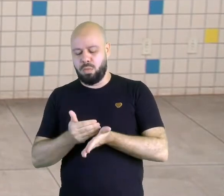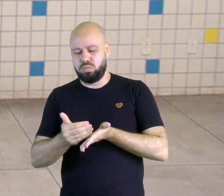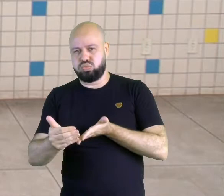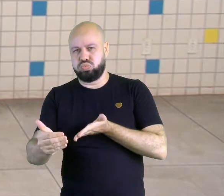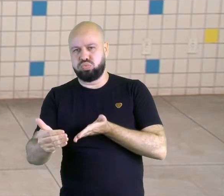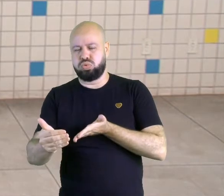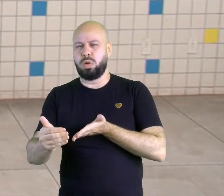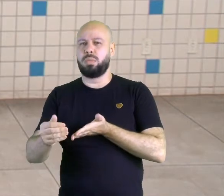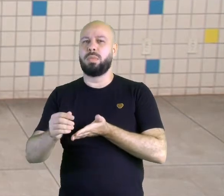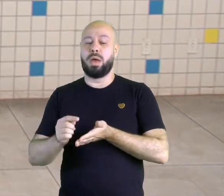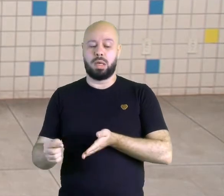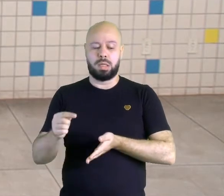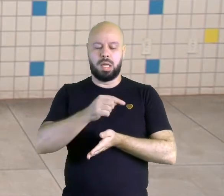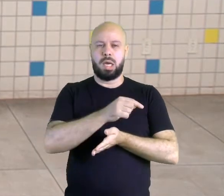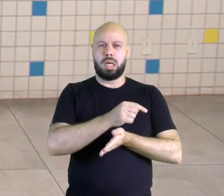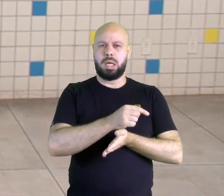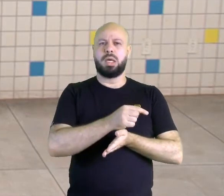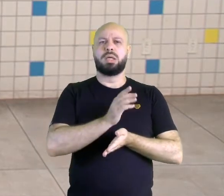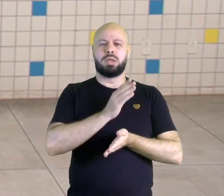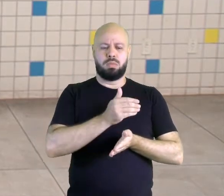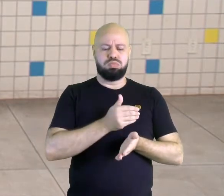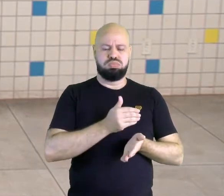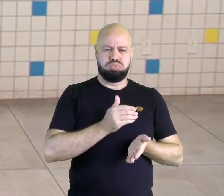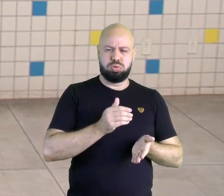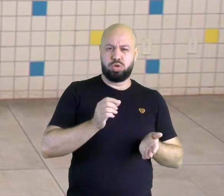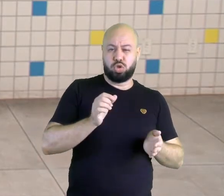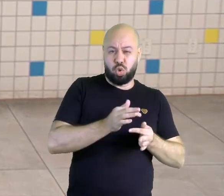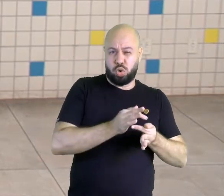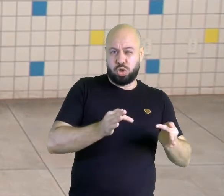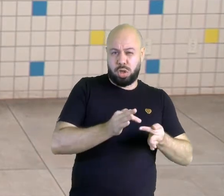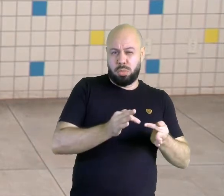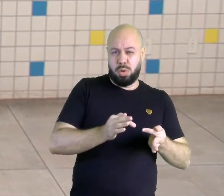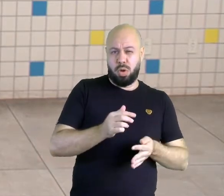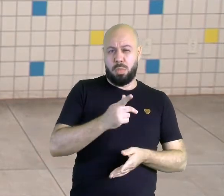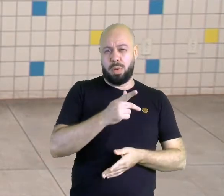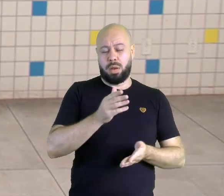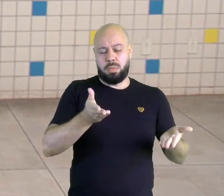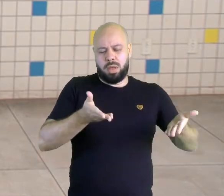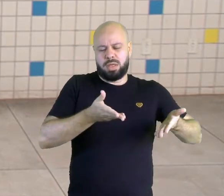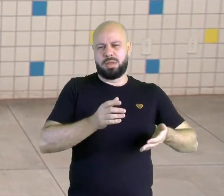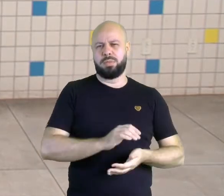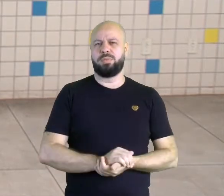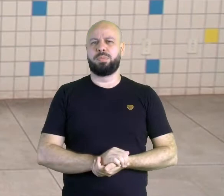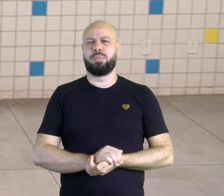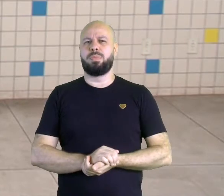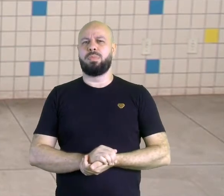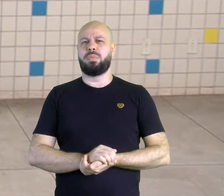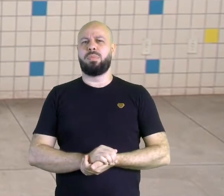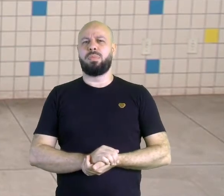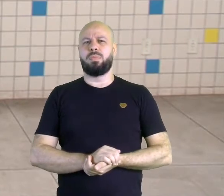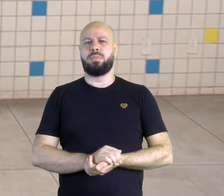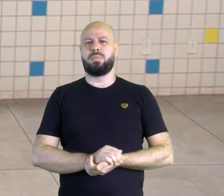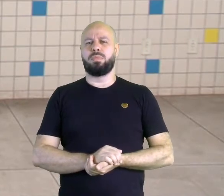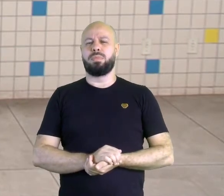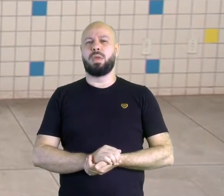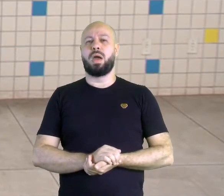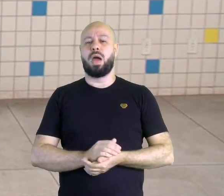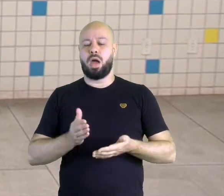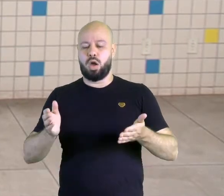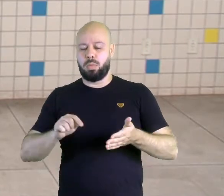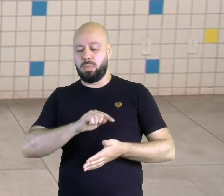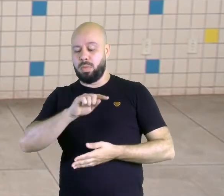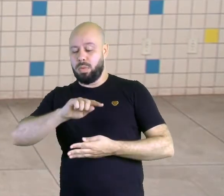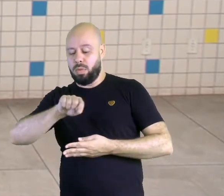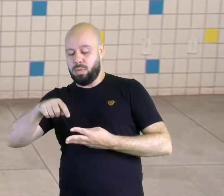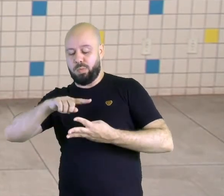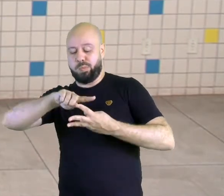do Simple Present, ok? Então hoje nós iremos trabalhar as 3 formas do Present Continuous,